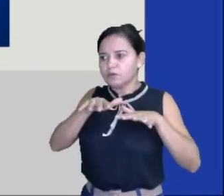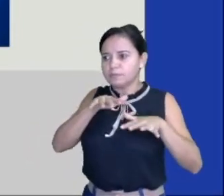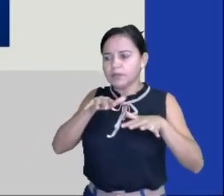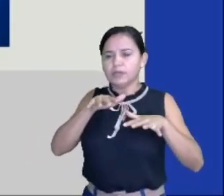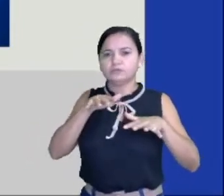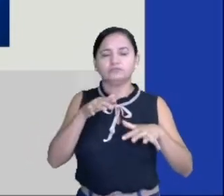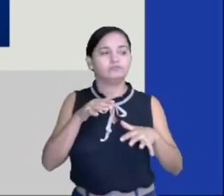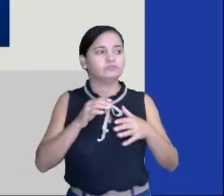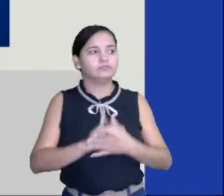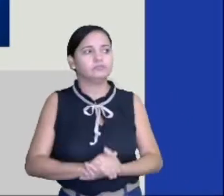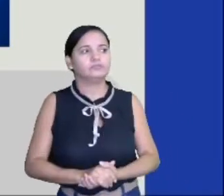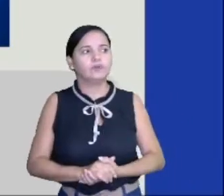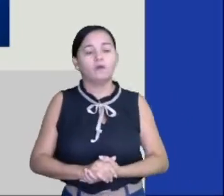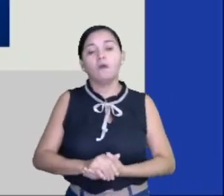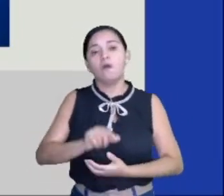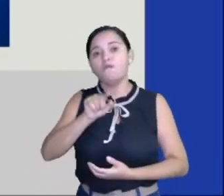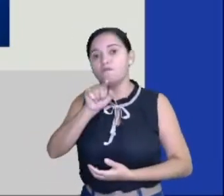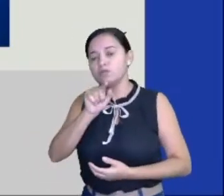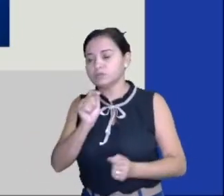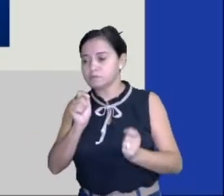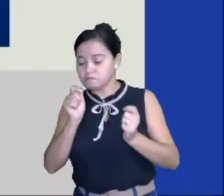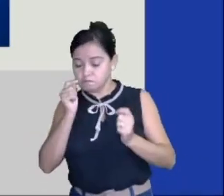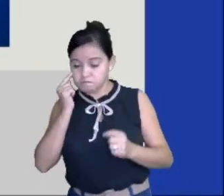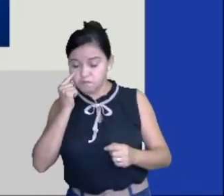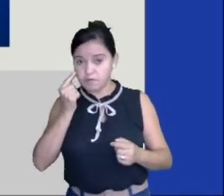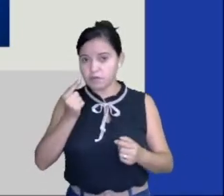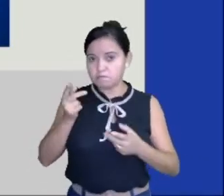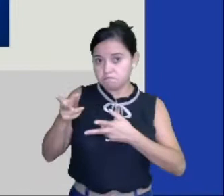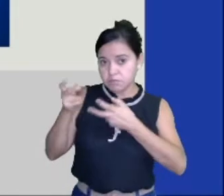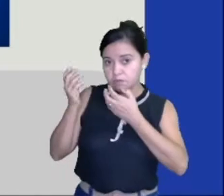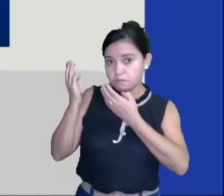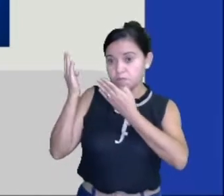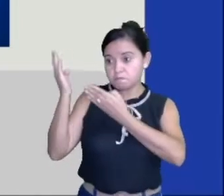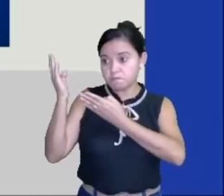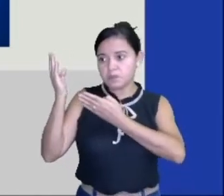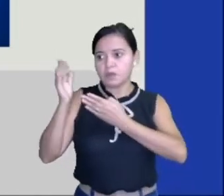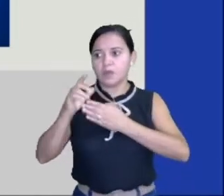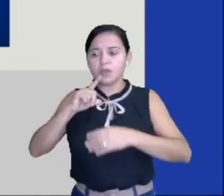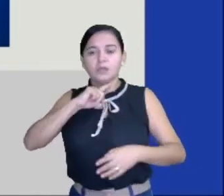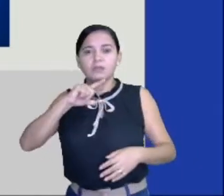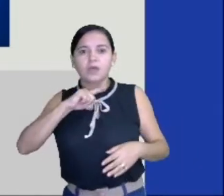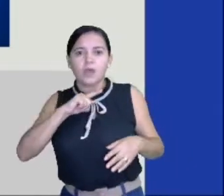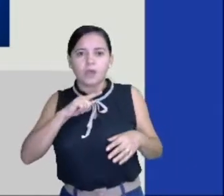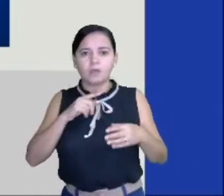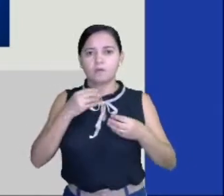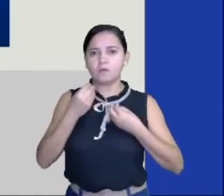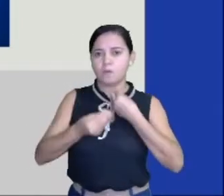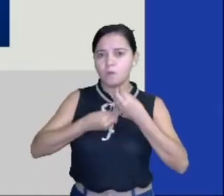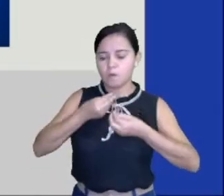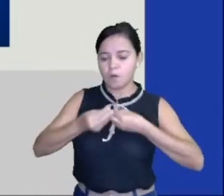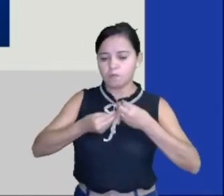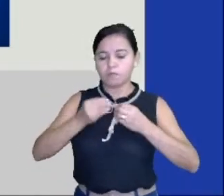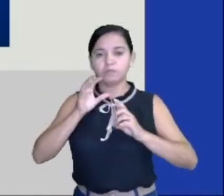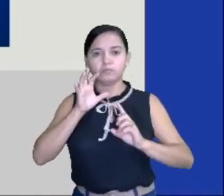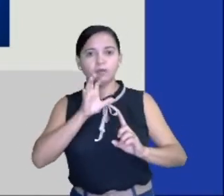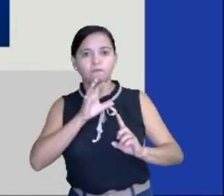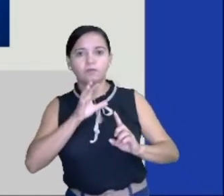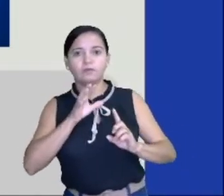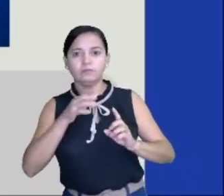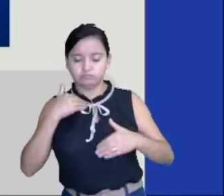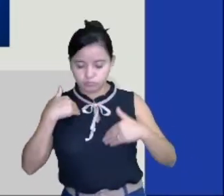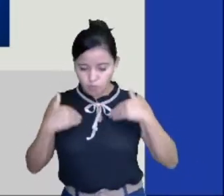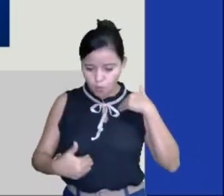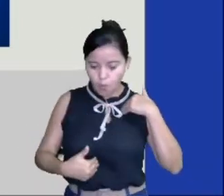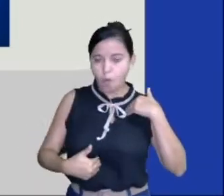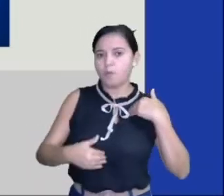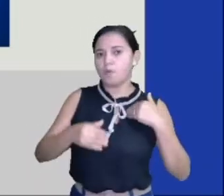líquido sinovial, que serve para lubrificação e amortecimento de impactos. Todo mundo já ouviu falar de alguém que precisou